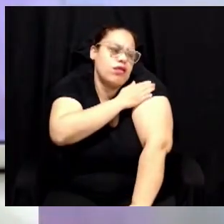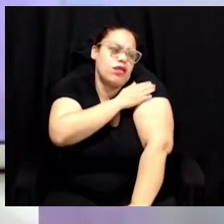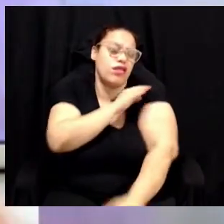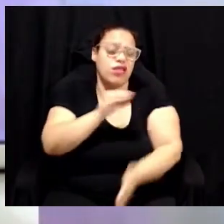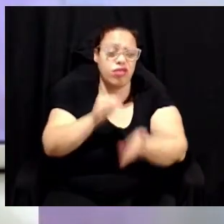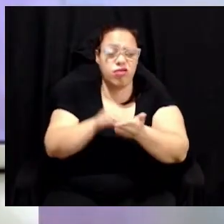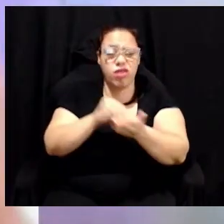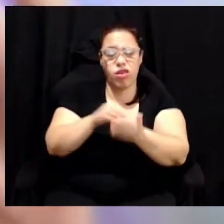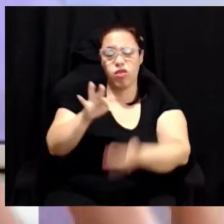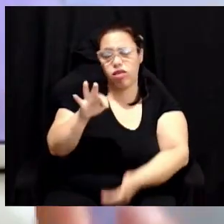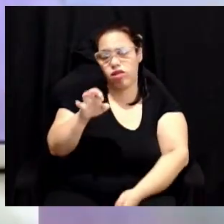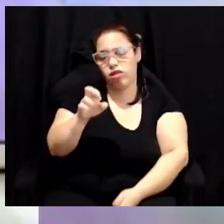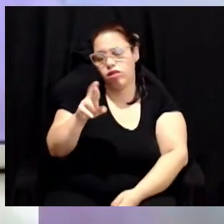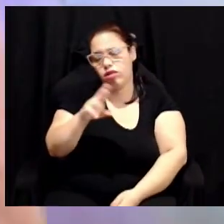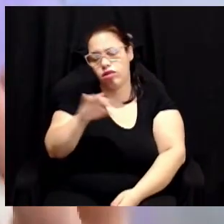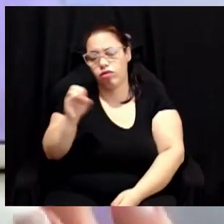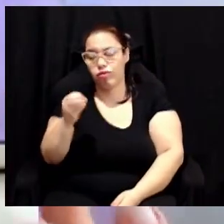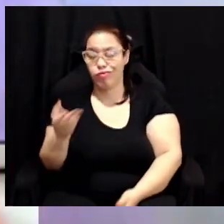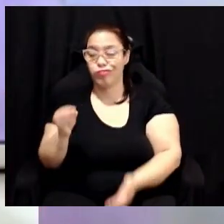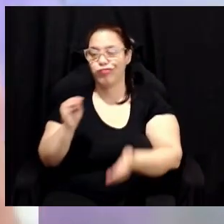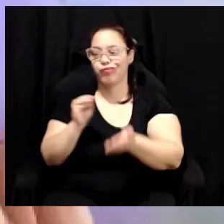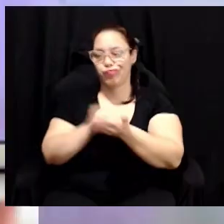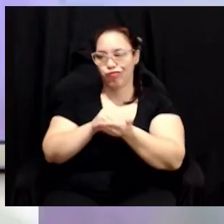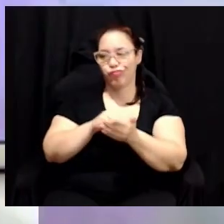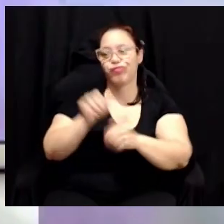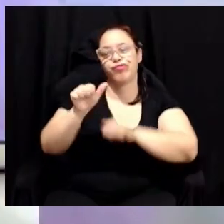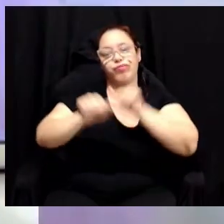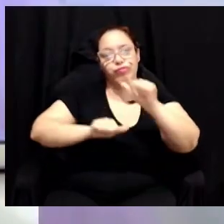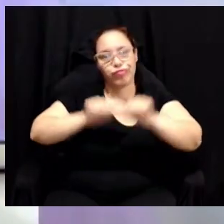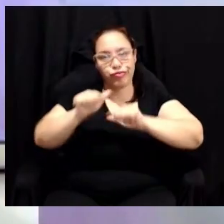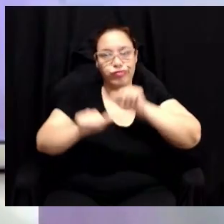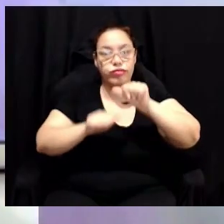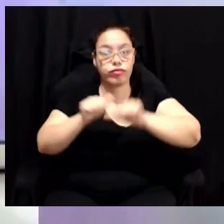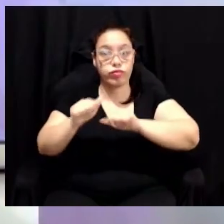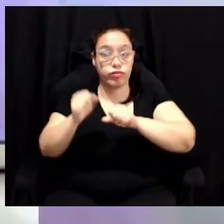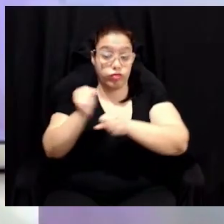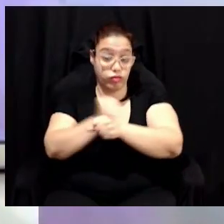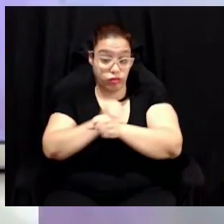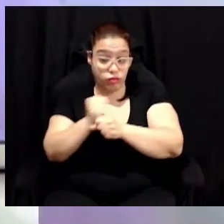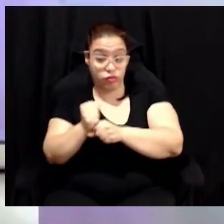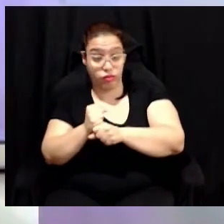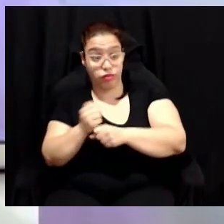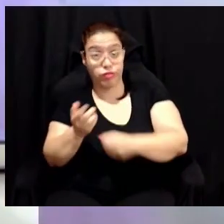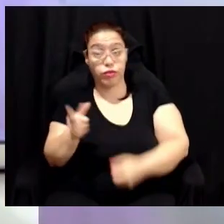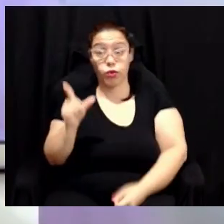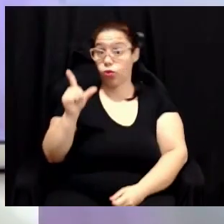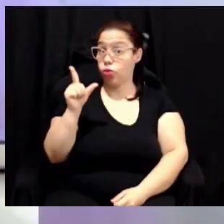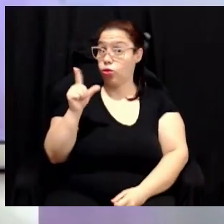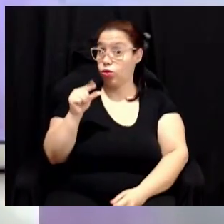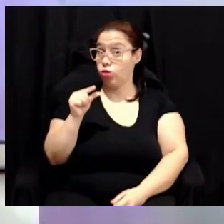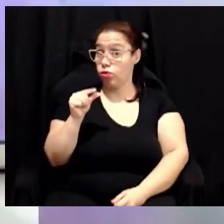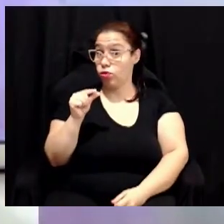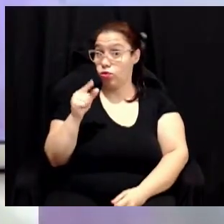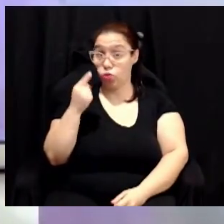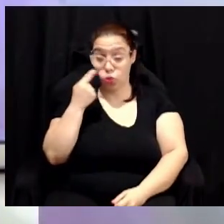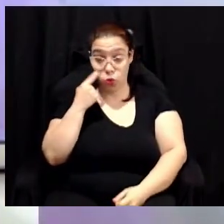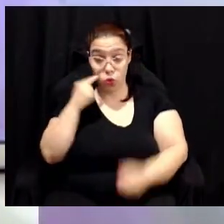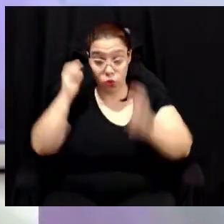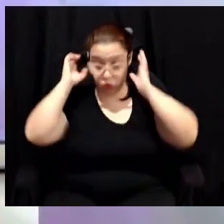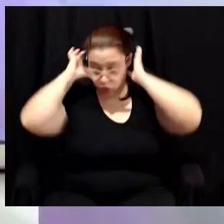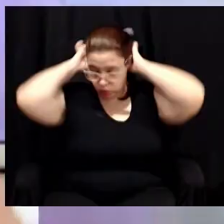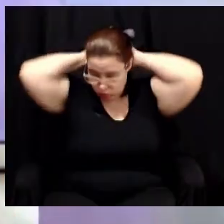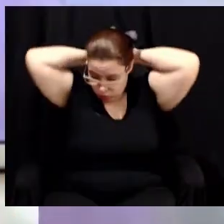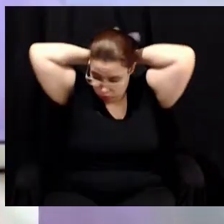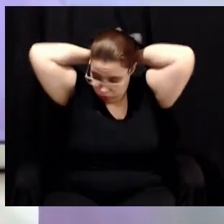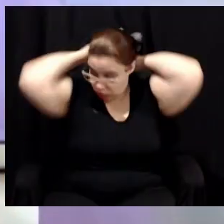organismo. Então, são várias coisas que vão mudando ao longo dos anos e quanto menos as mulheres olham para essas